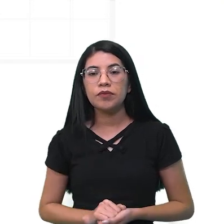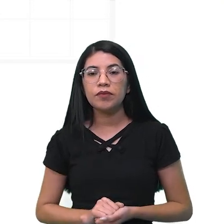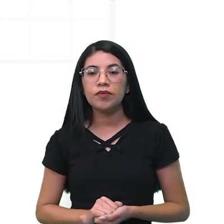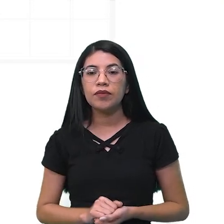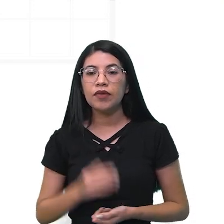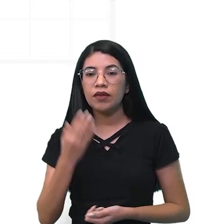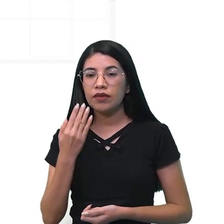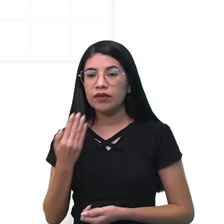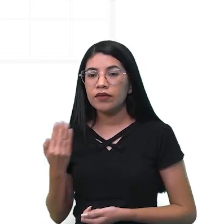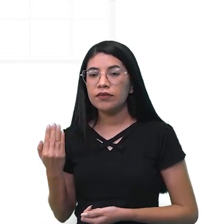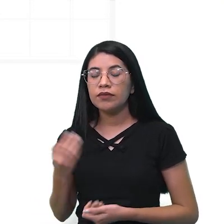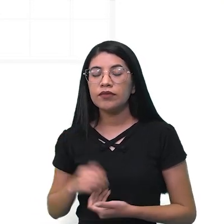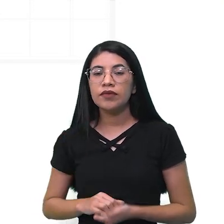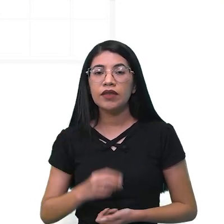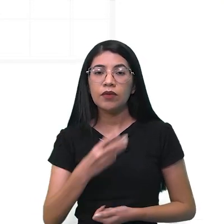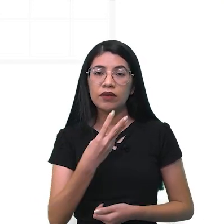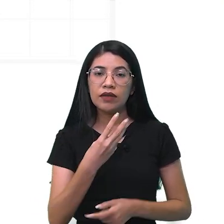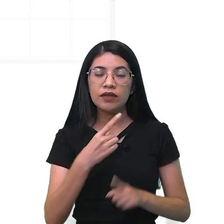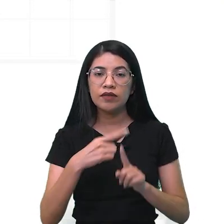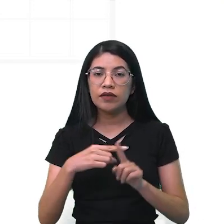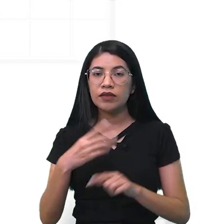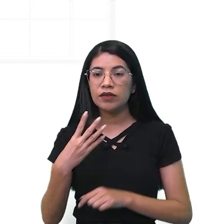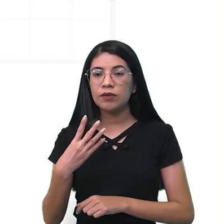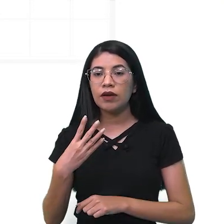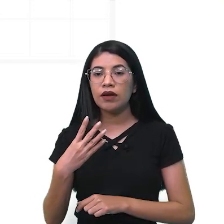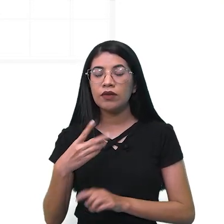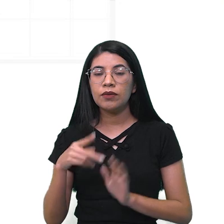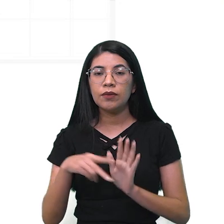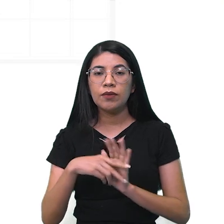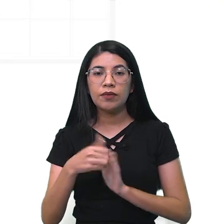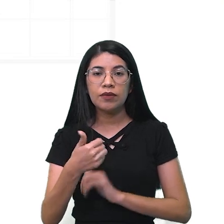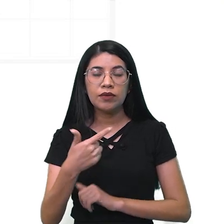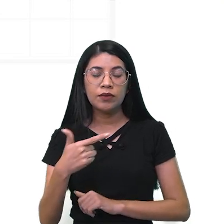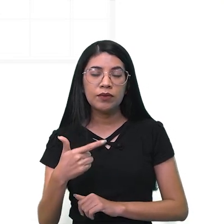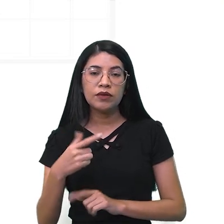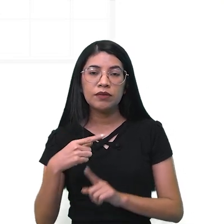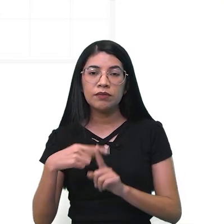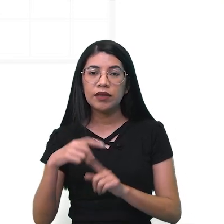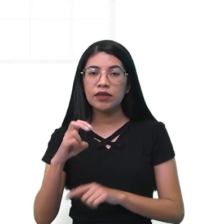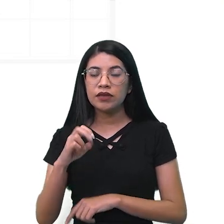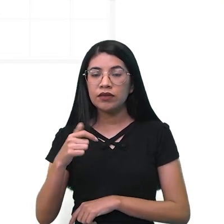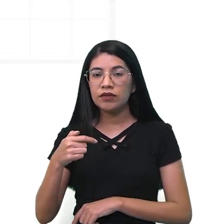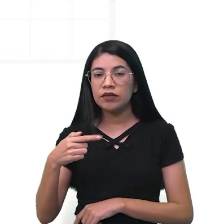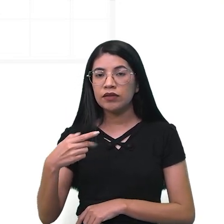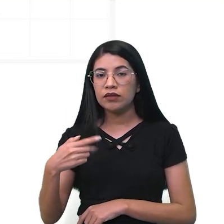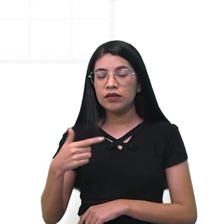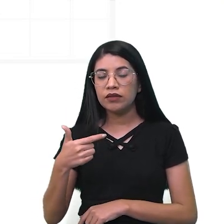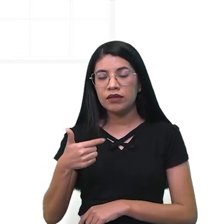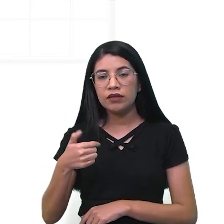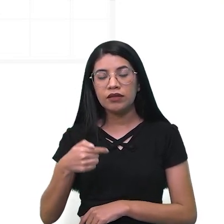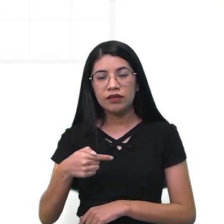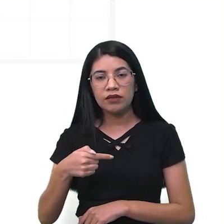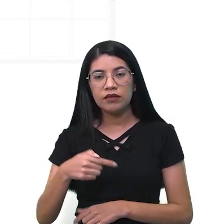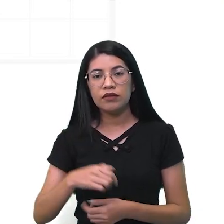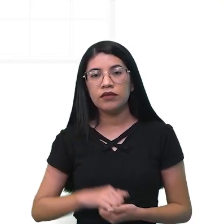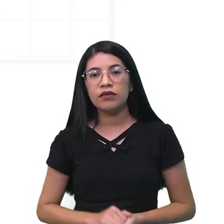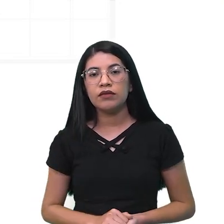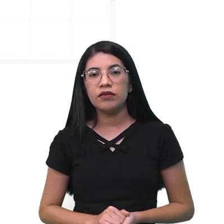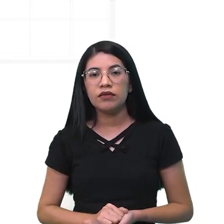Olha aí, ó. Então, 3 vezes 4, 12. 12 mais 5, 17.